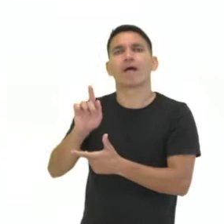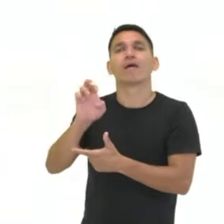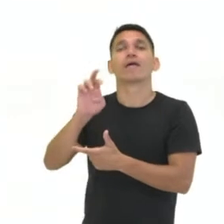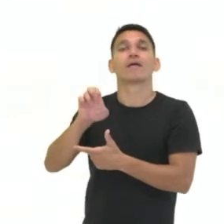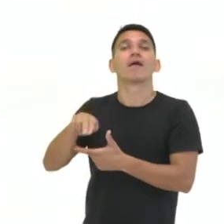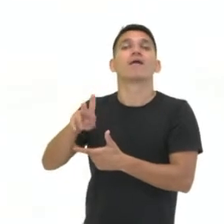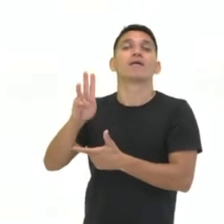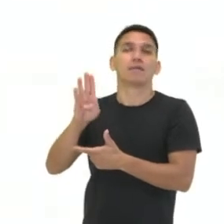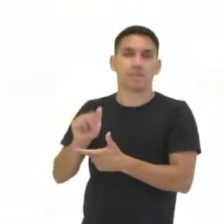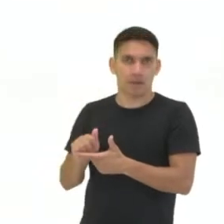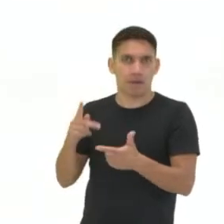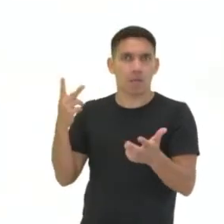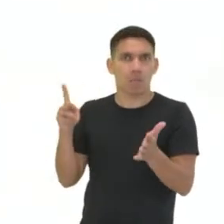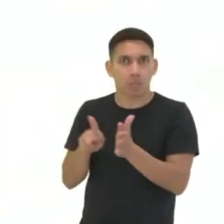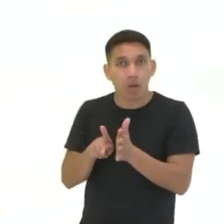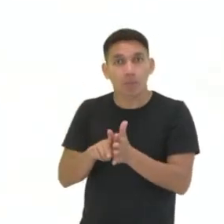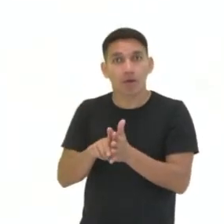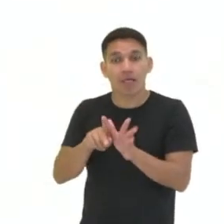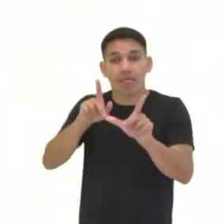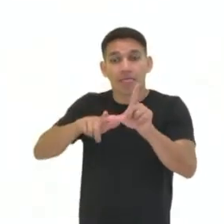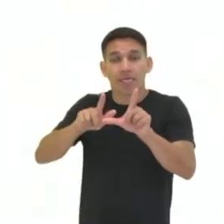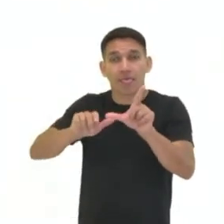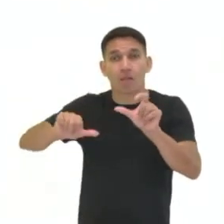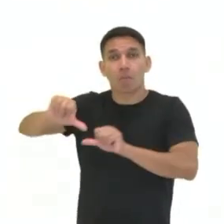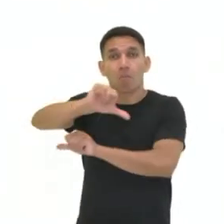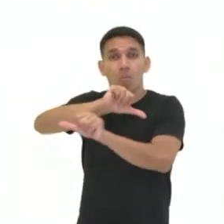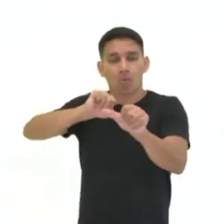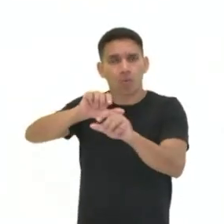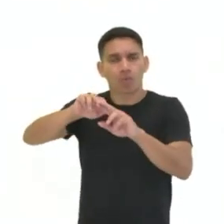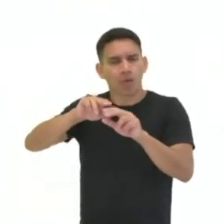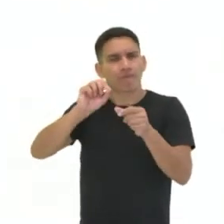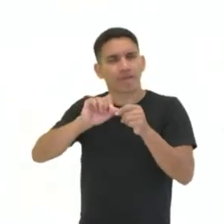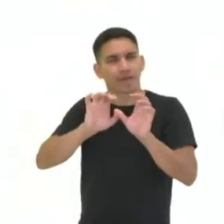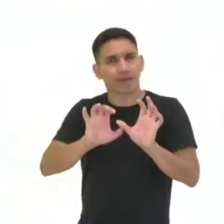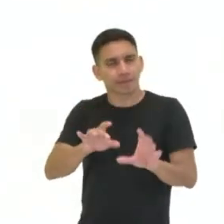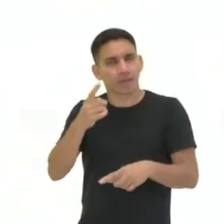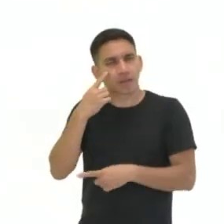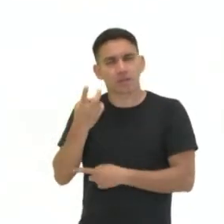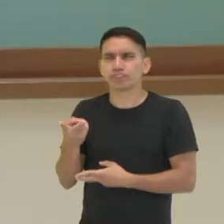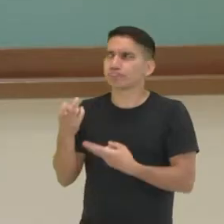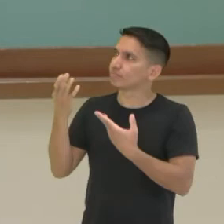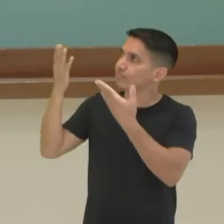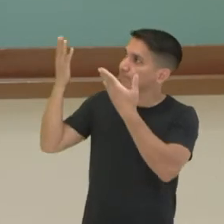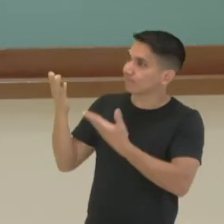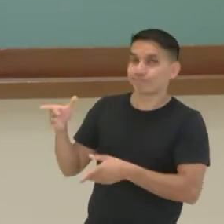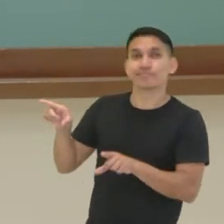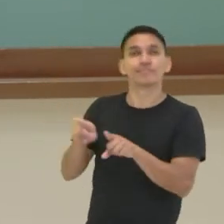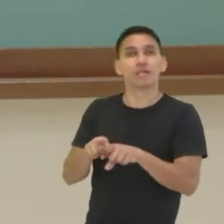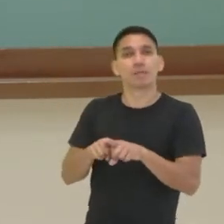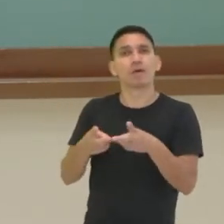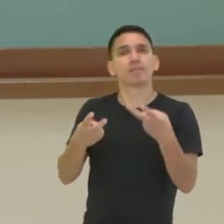letras. Então, quando eu faço essa permutação, observe que eu também chego